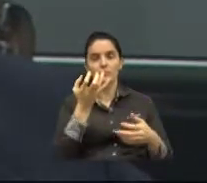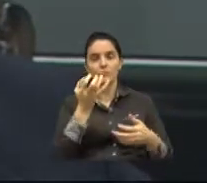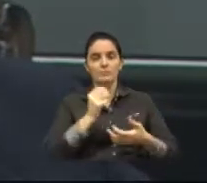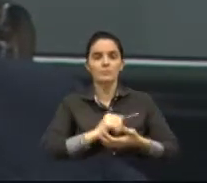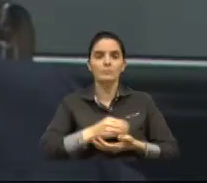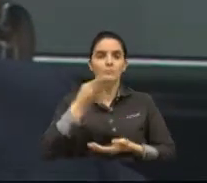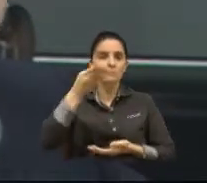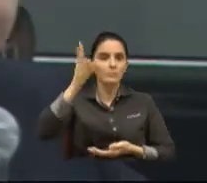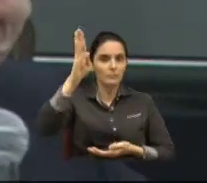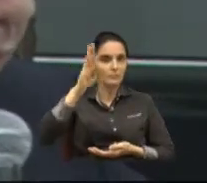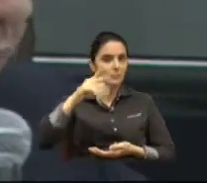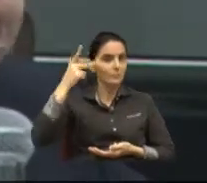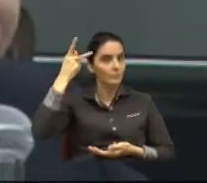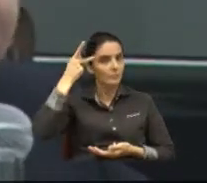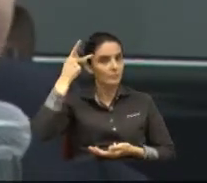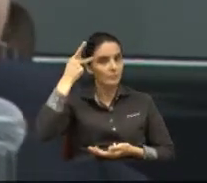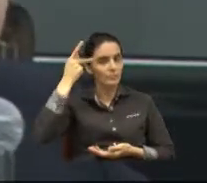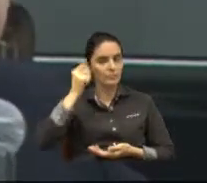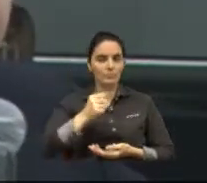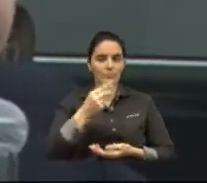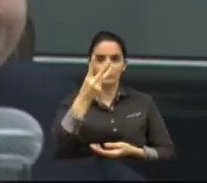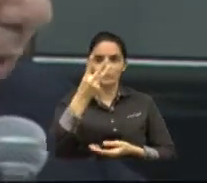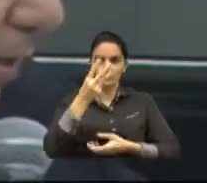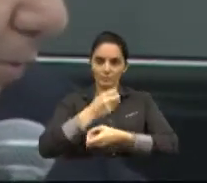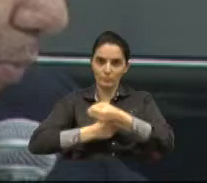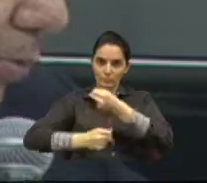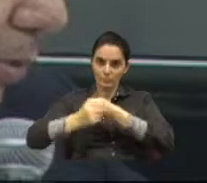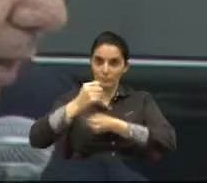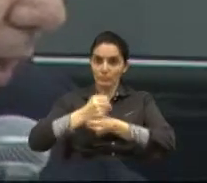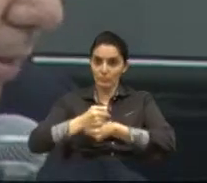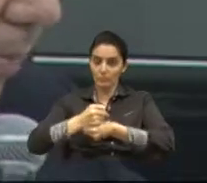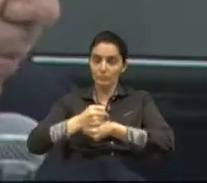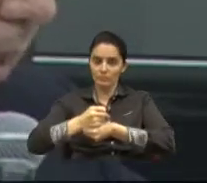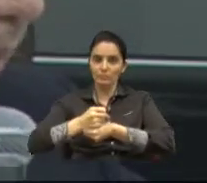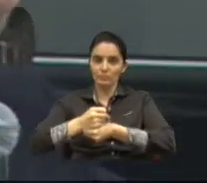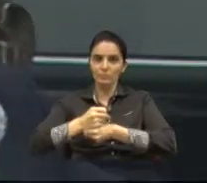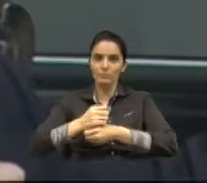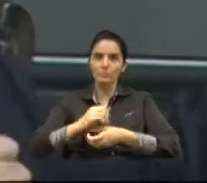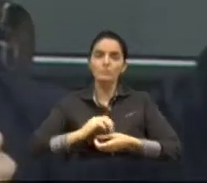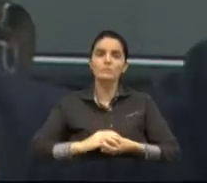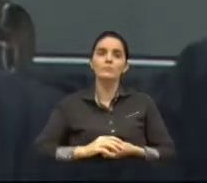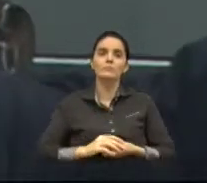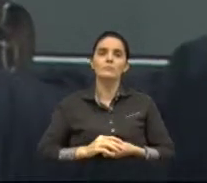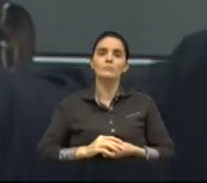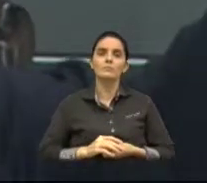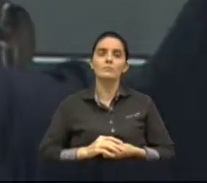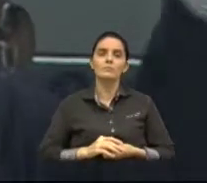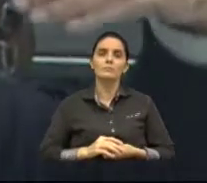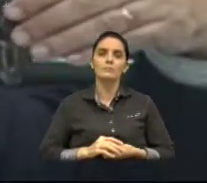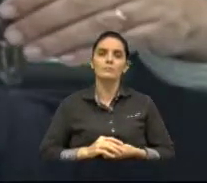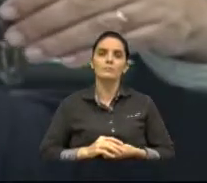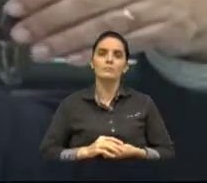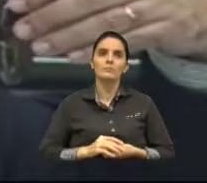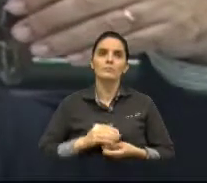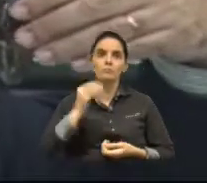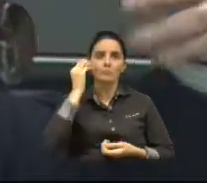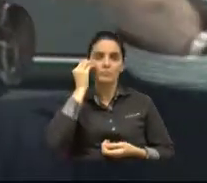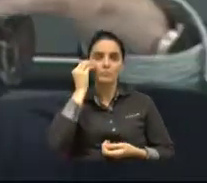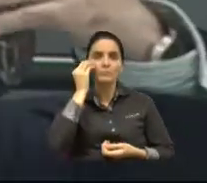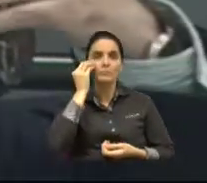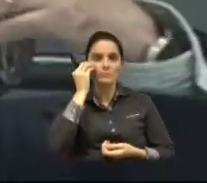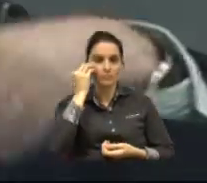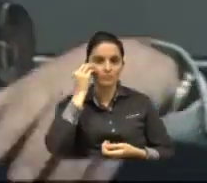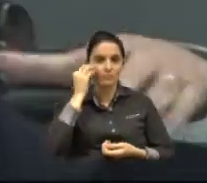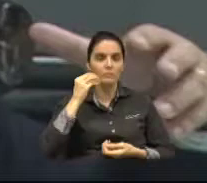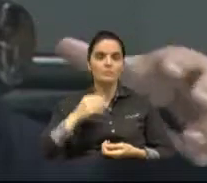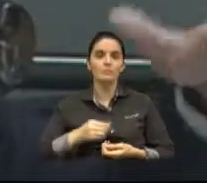ficou 3 anos em São Paulo, jogou na Portuguesa, teve uma oportunidade, mas consequência de poder